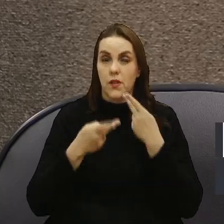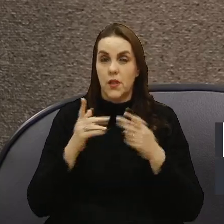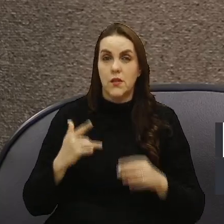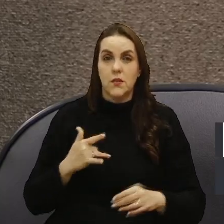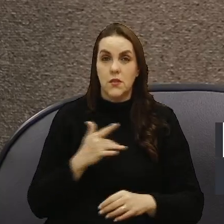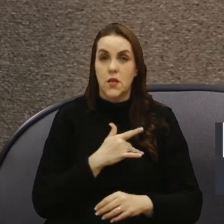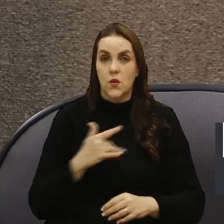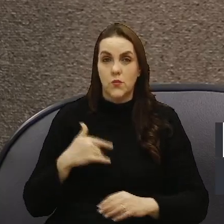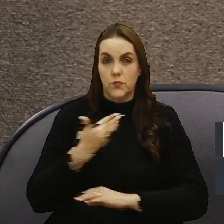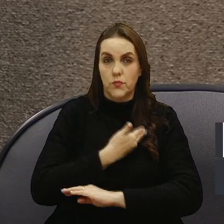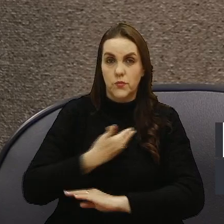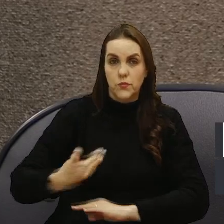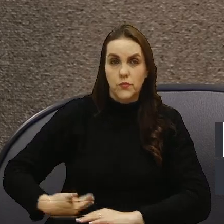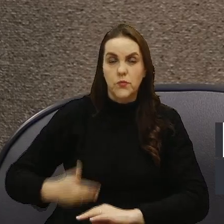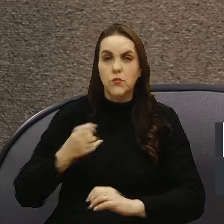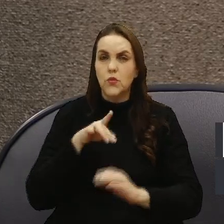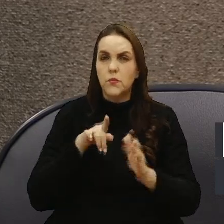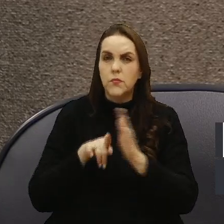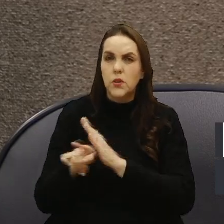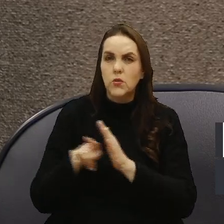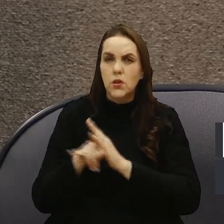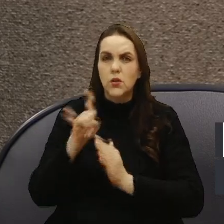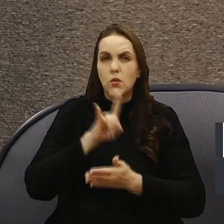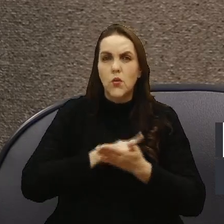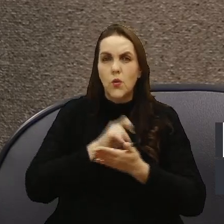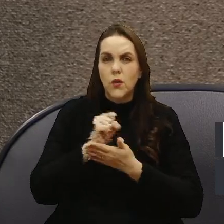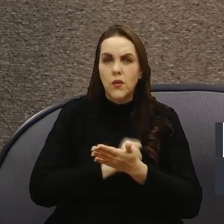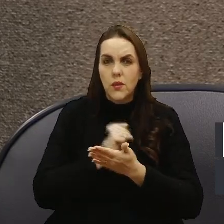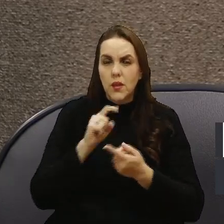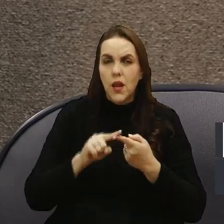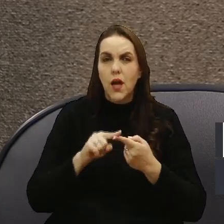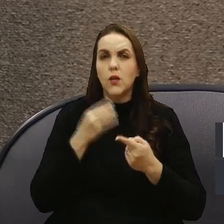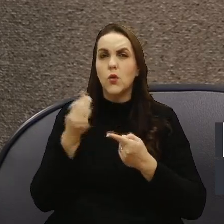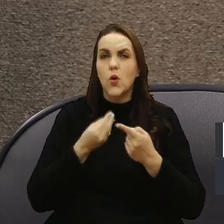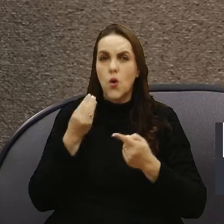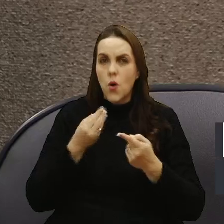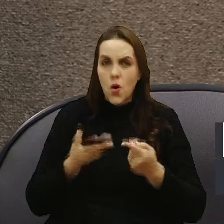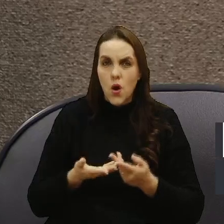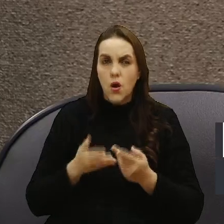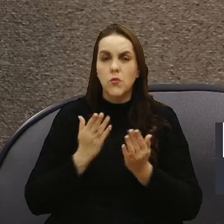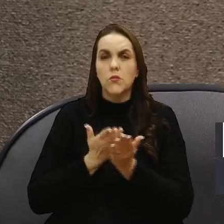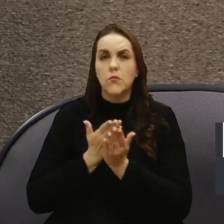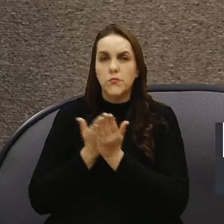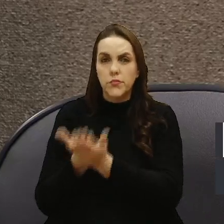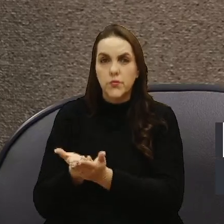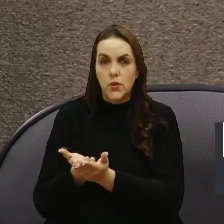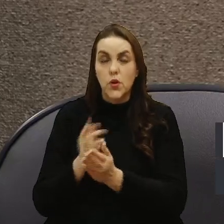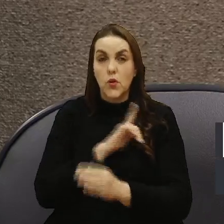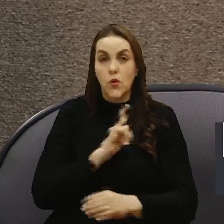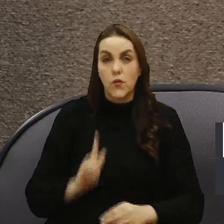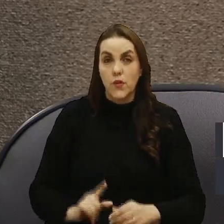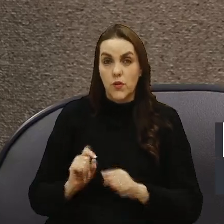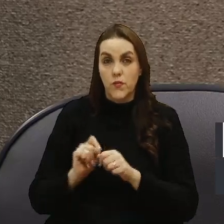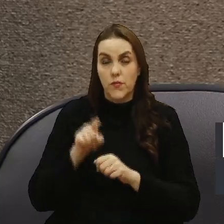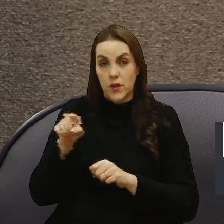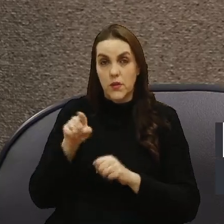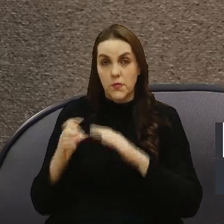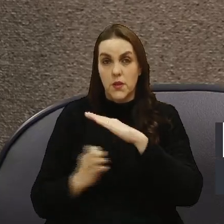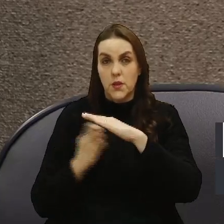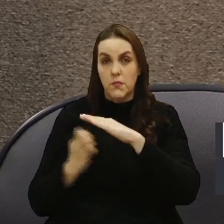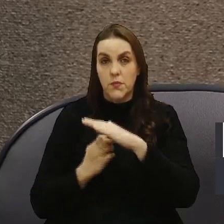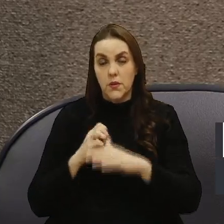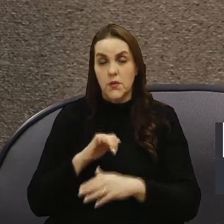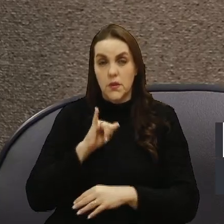está perguntando qual o contrato, como é que é, quais as notificações, inclusive que o governo fez ao Ideias. Eu não